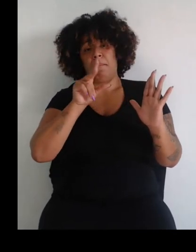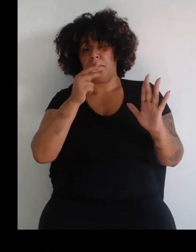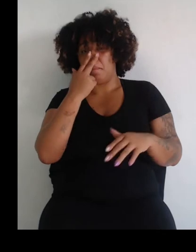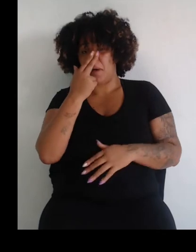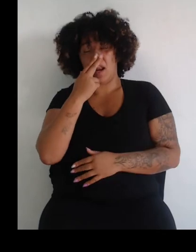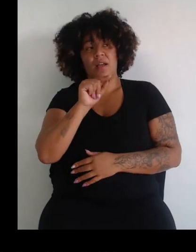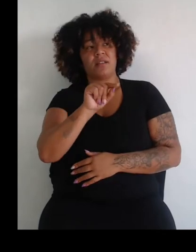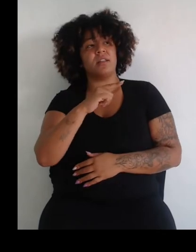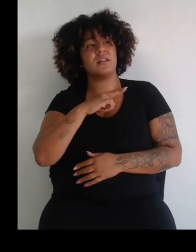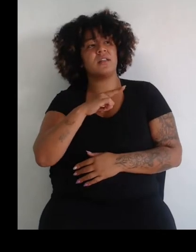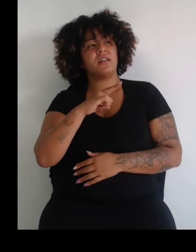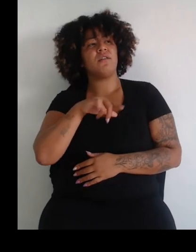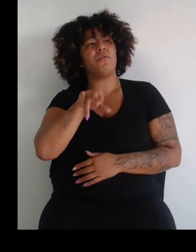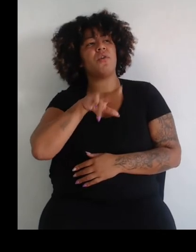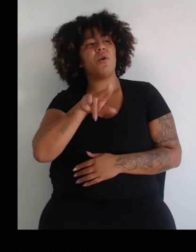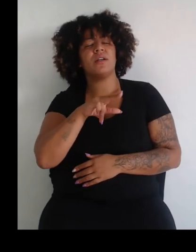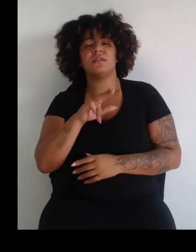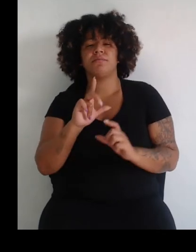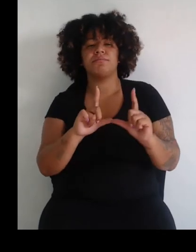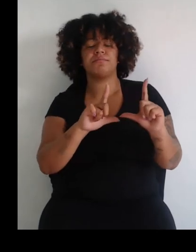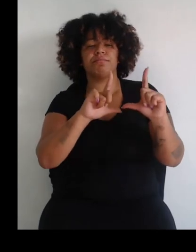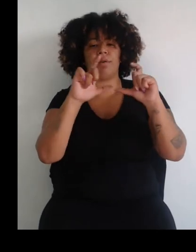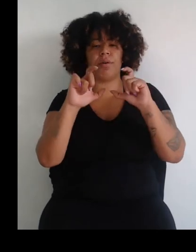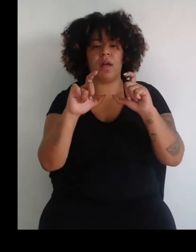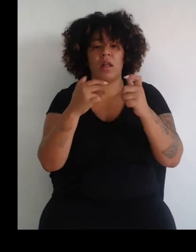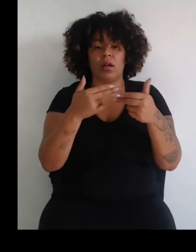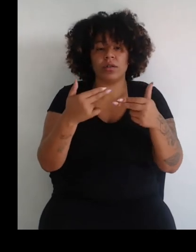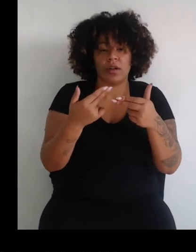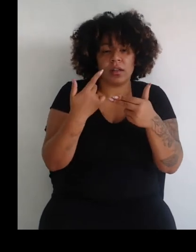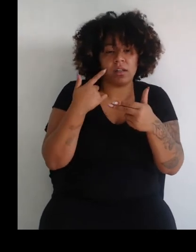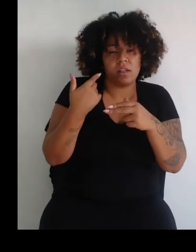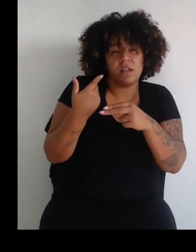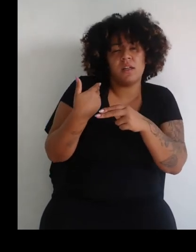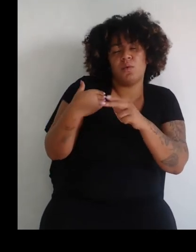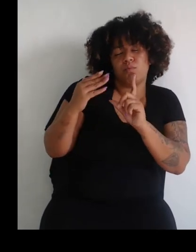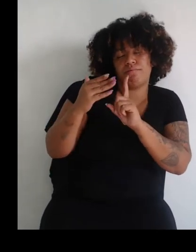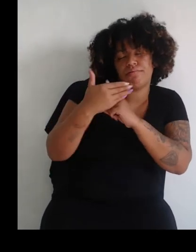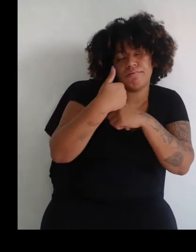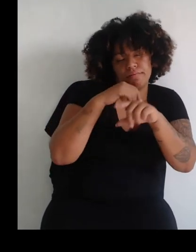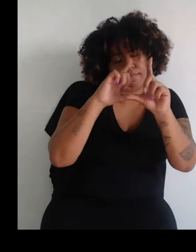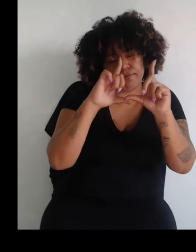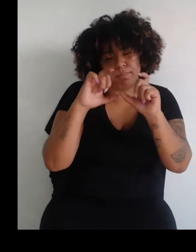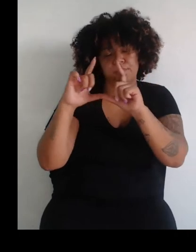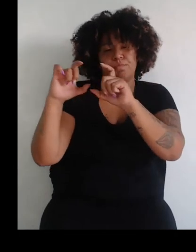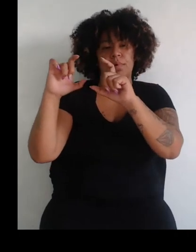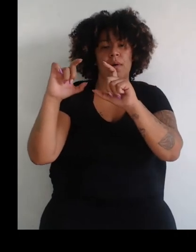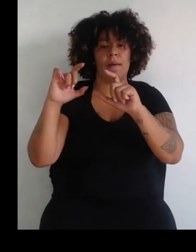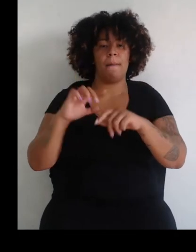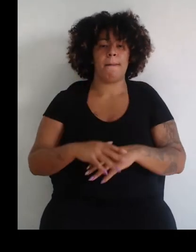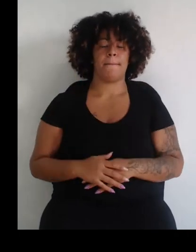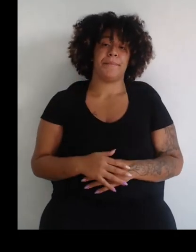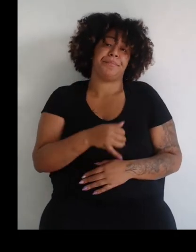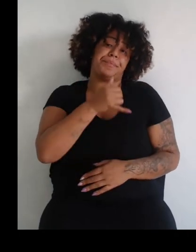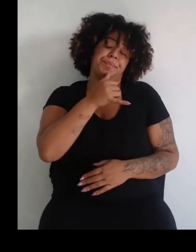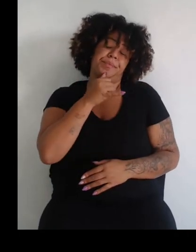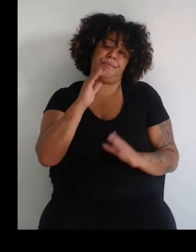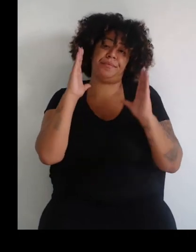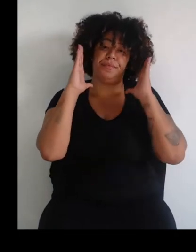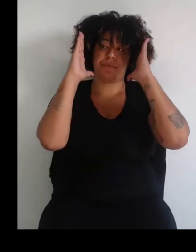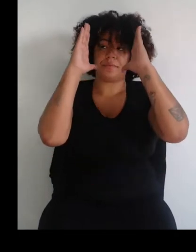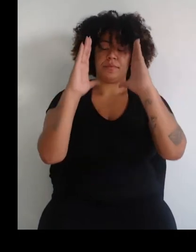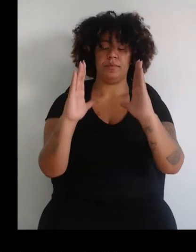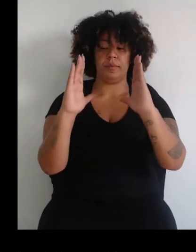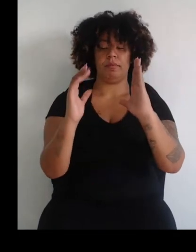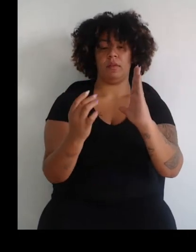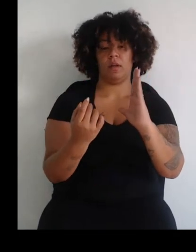pelo Anonimato e pela seriedade explícita cabeça 2 por exemplo é contornada em